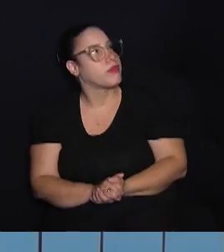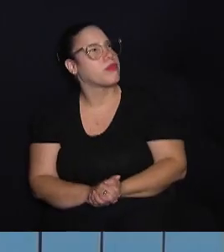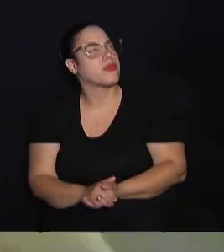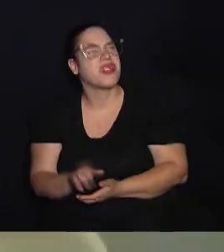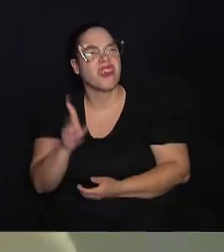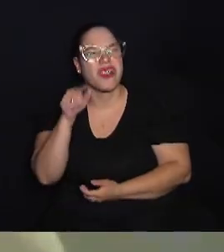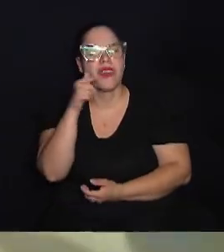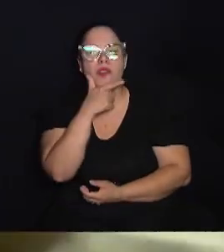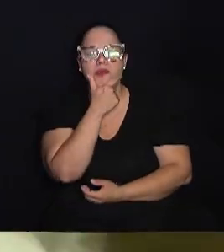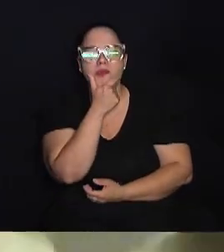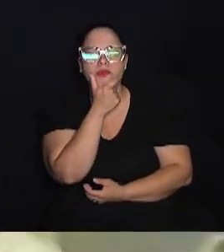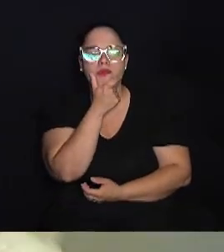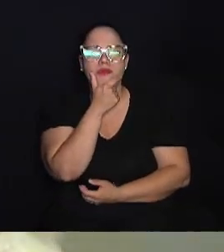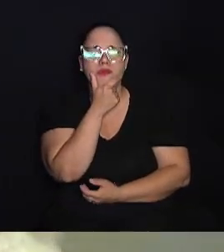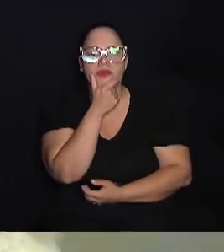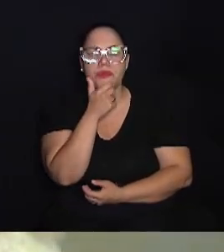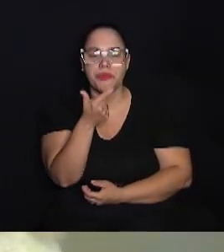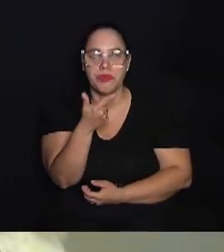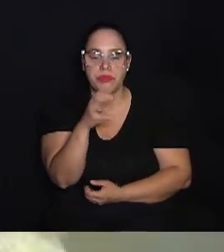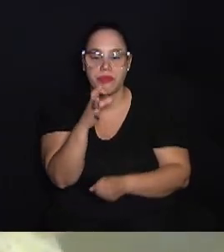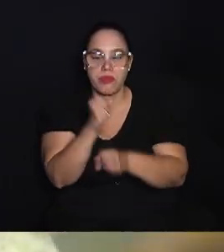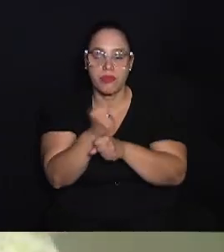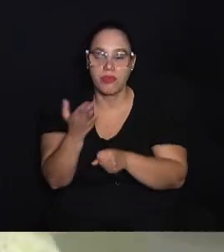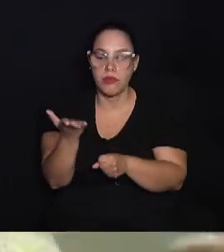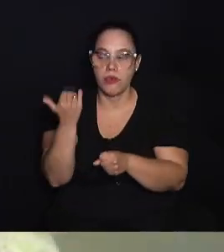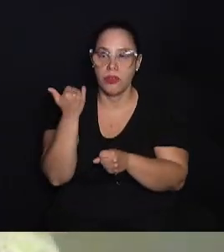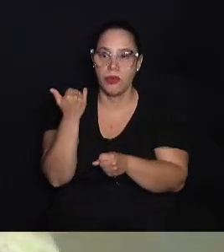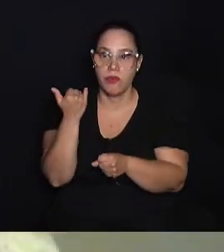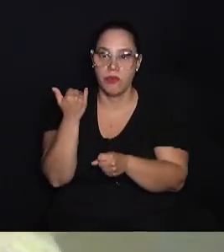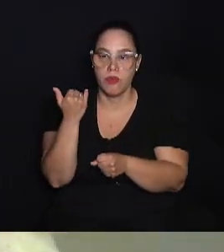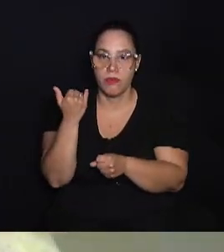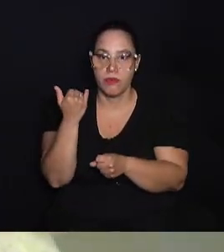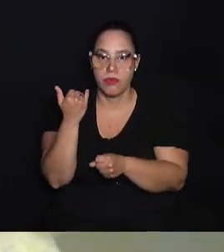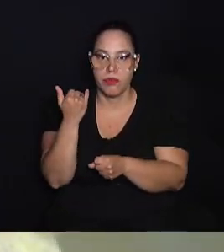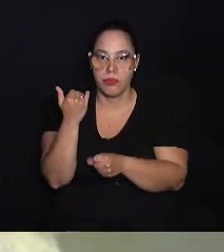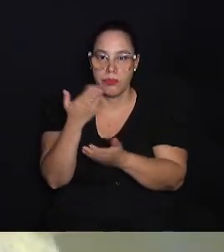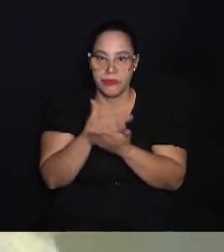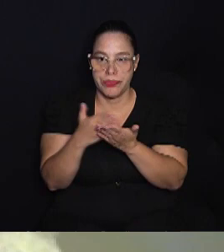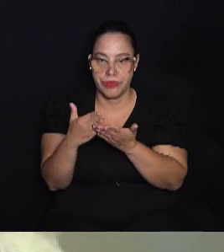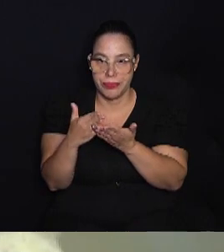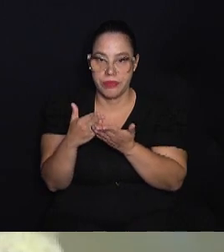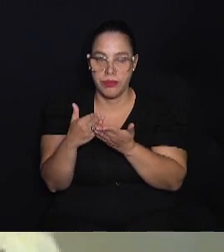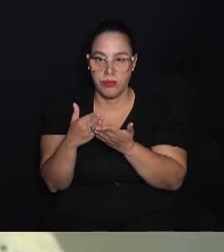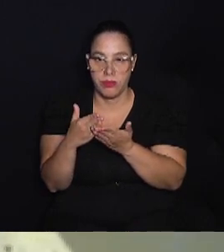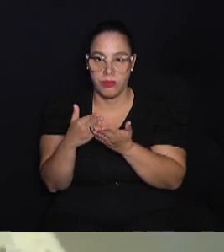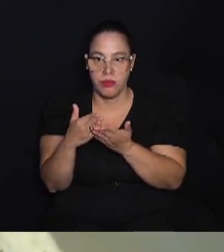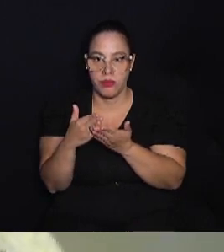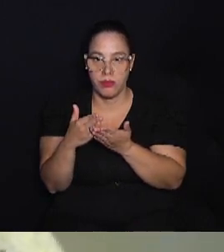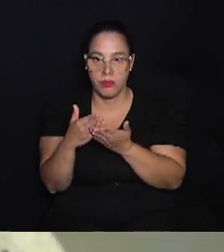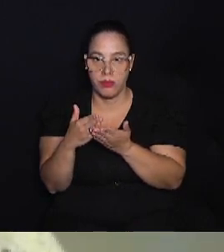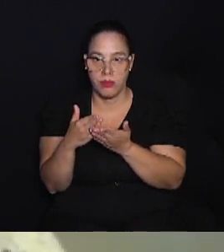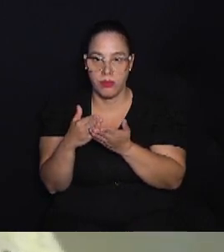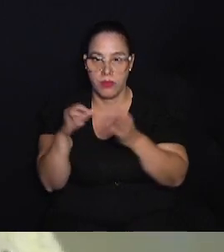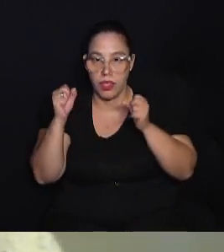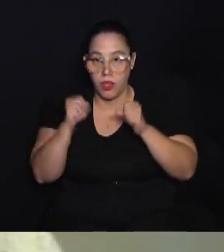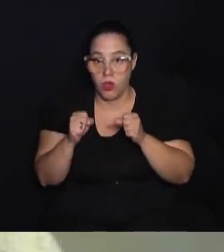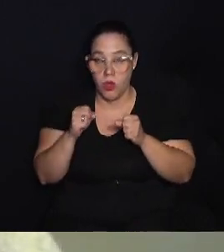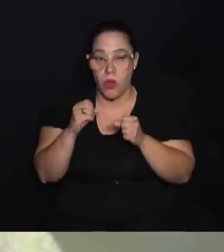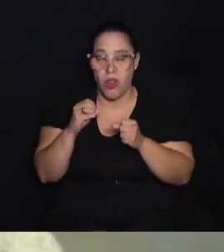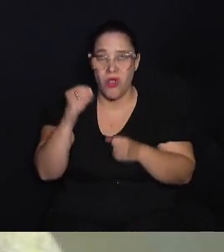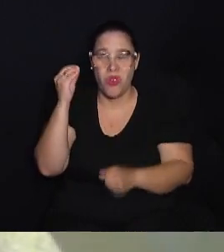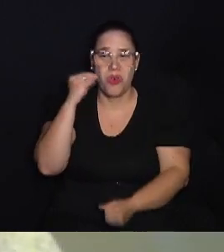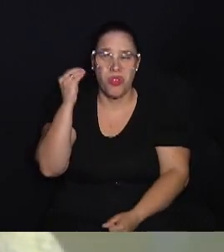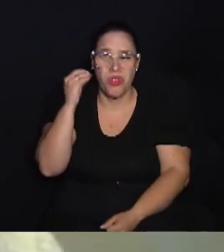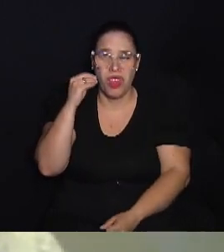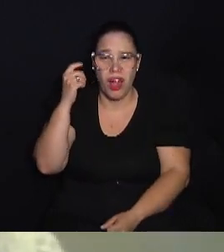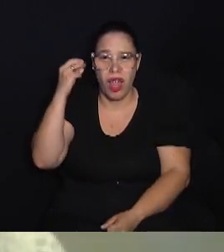É, a gente diz que começa 20 anos antes, porque esse processo inflamatório se inicia por aí. Pode gerar falha de memória,